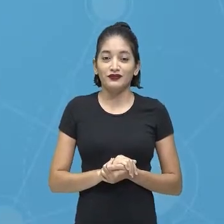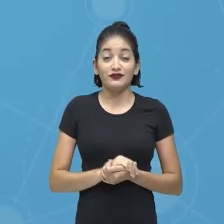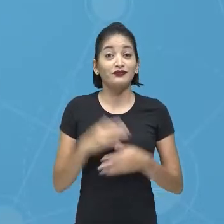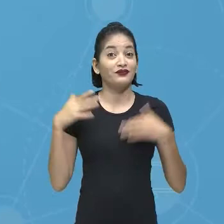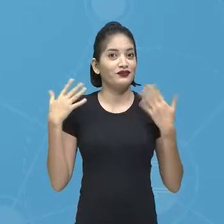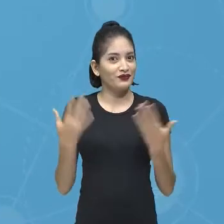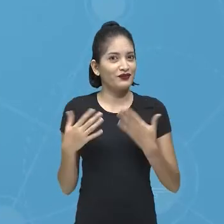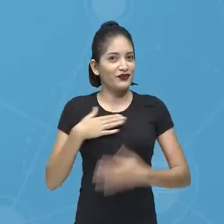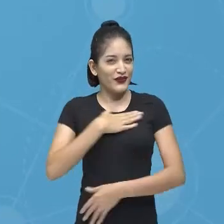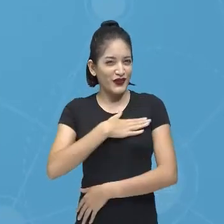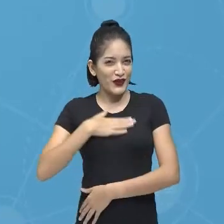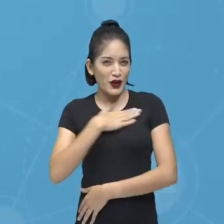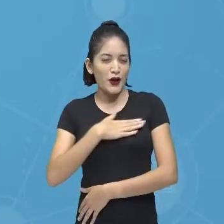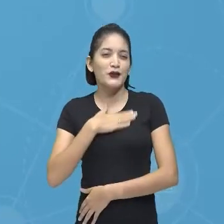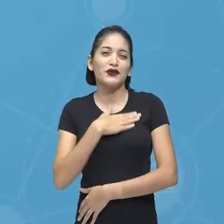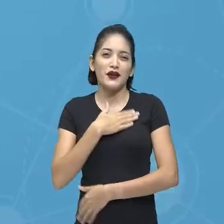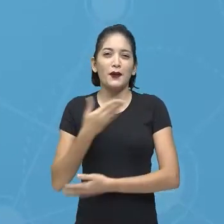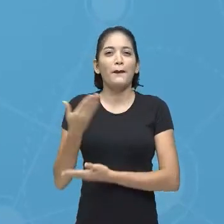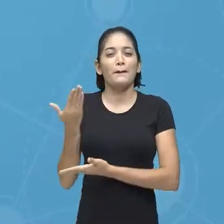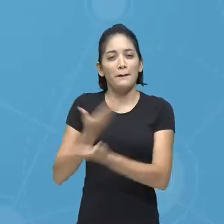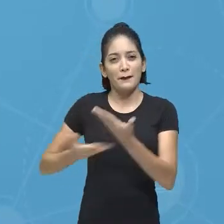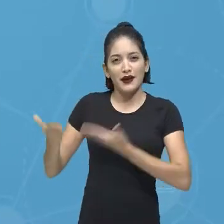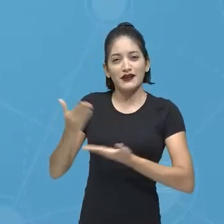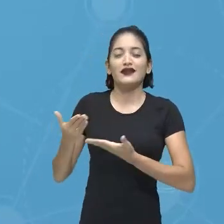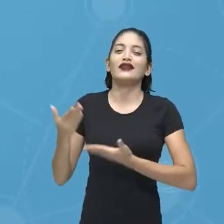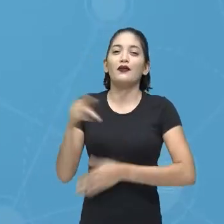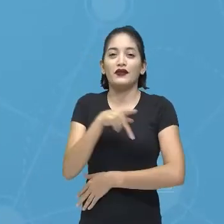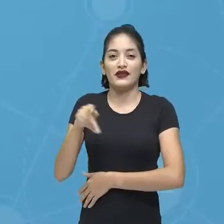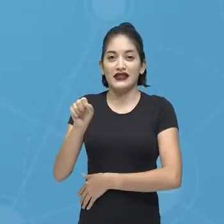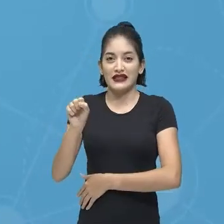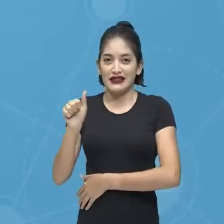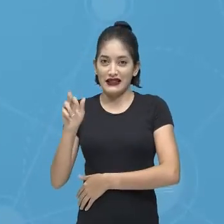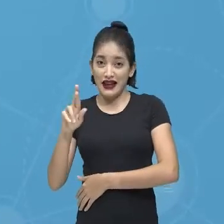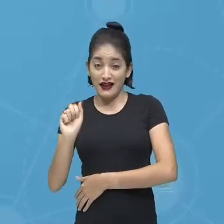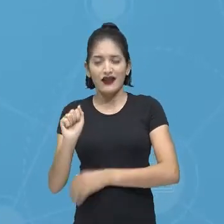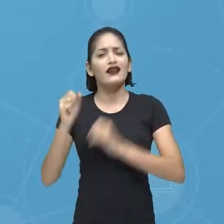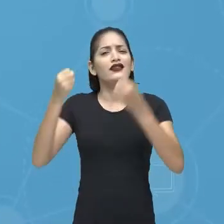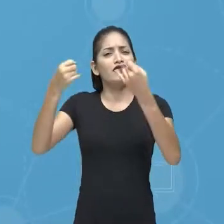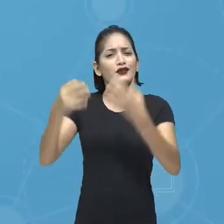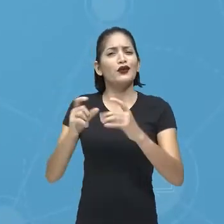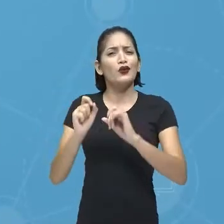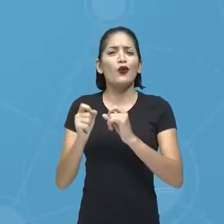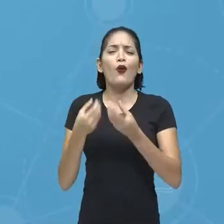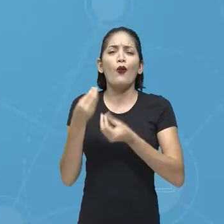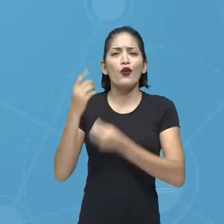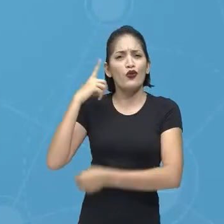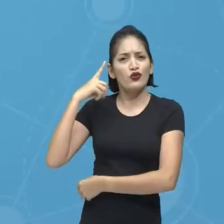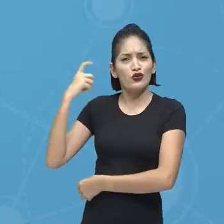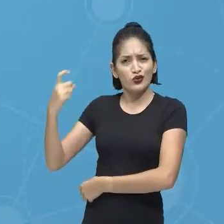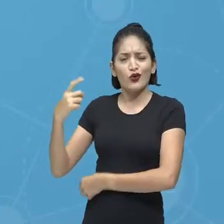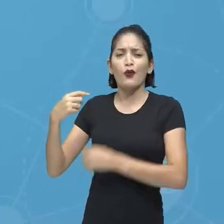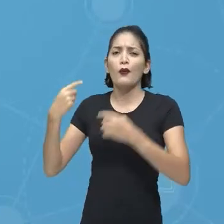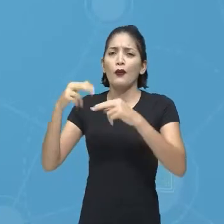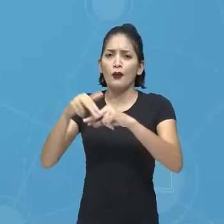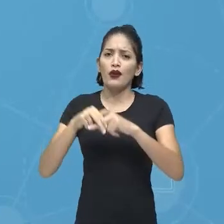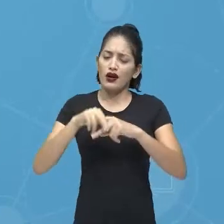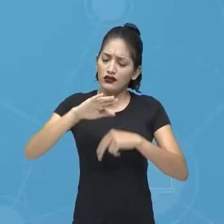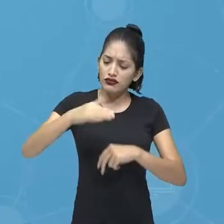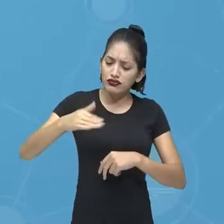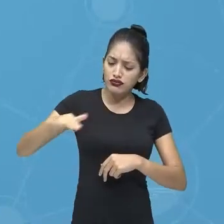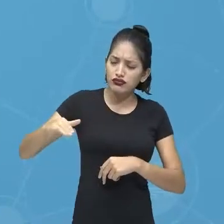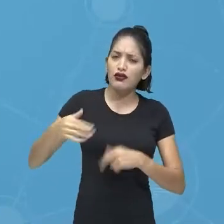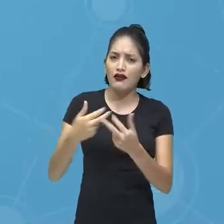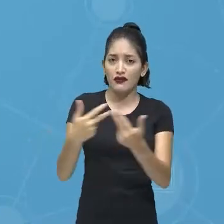Então, gostaram aí da participação da professora Sara, falando justamente como se propaga esse som através das ondas? Então, vamos